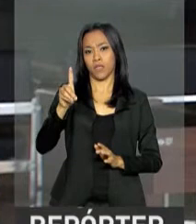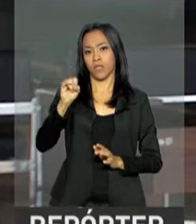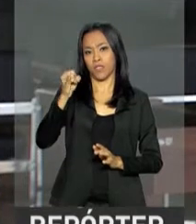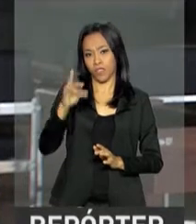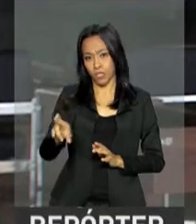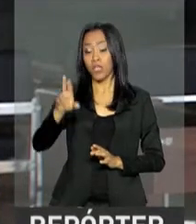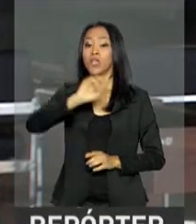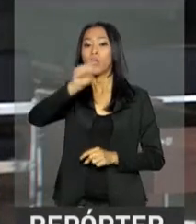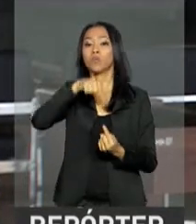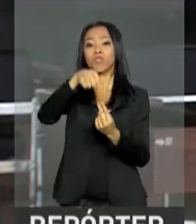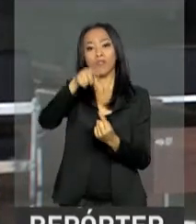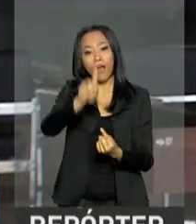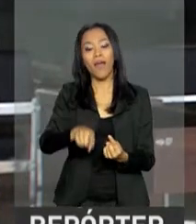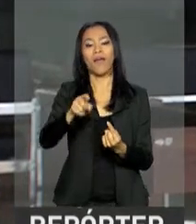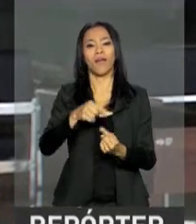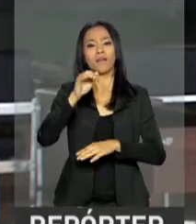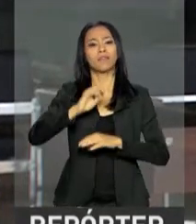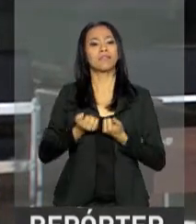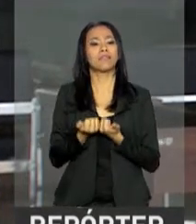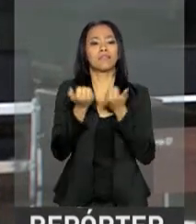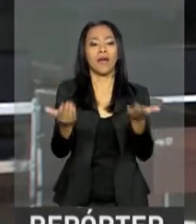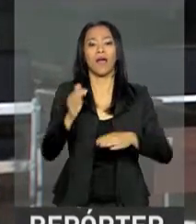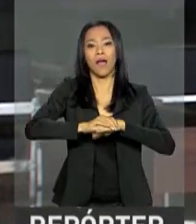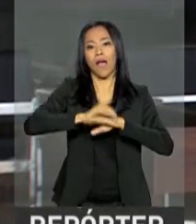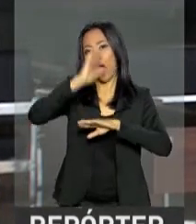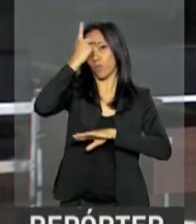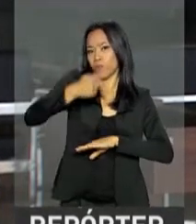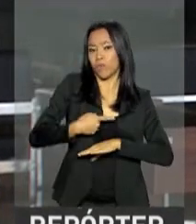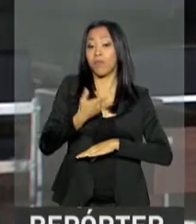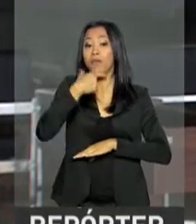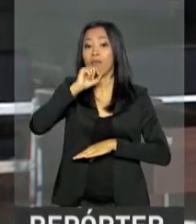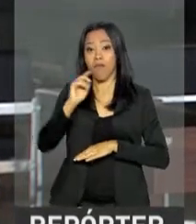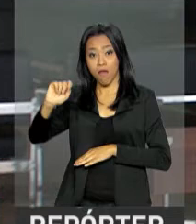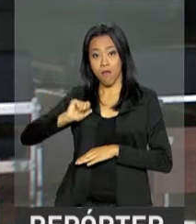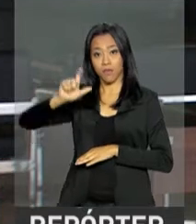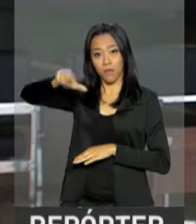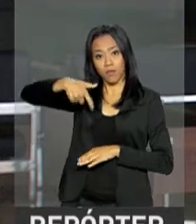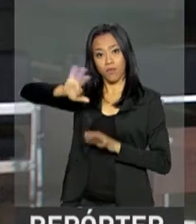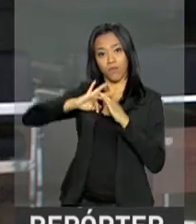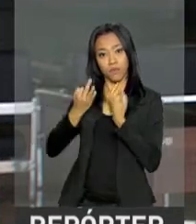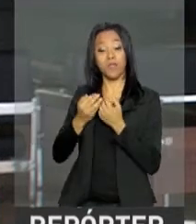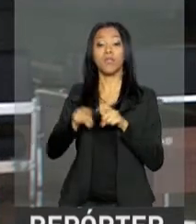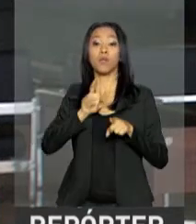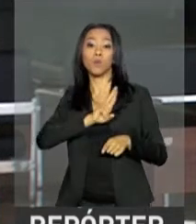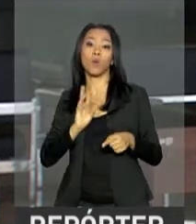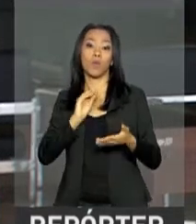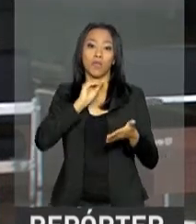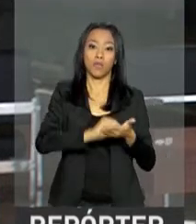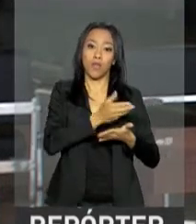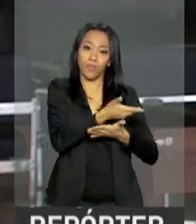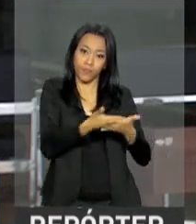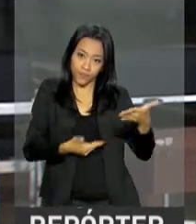das pessoas que são beneficiárias do bolsa família e também daquelas que estão inscritas no cadastro único do governo